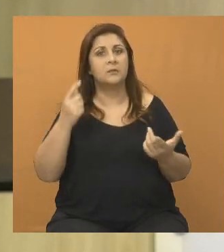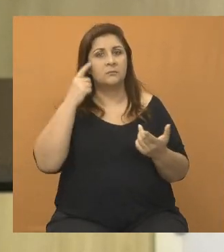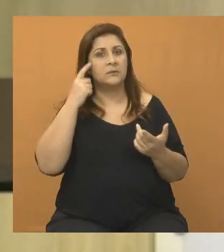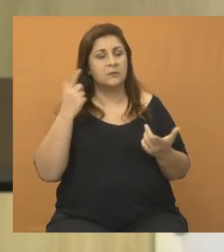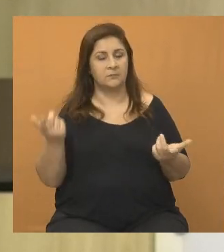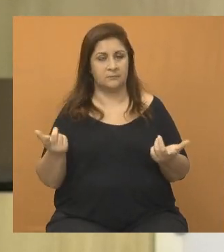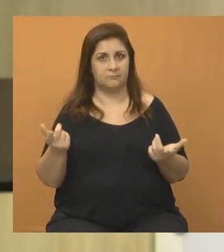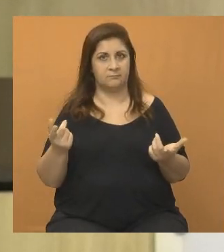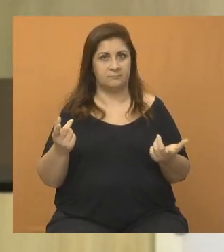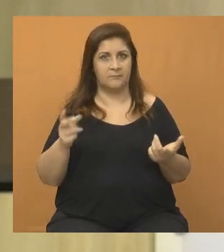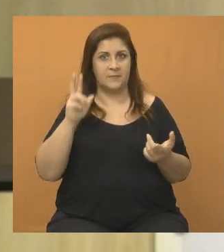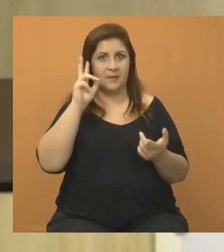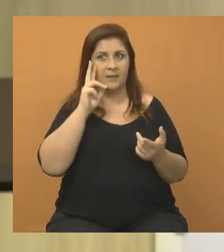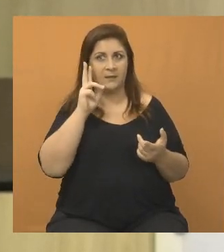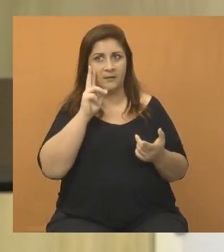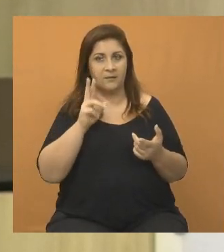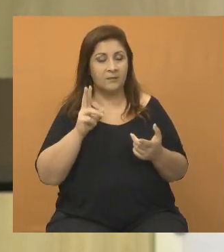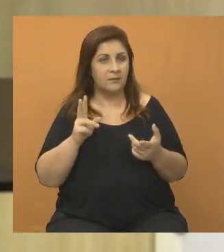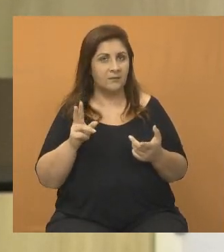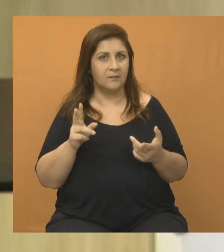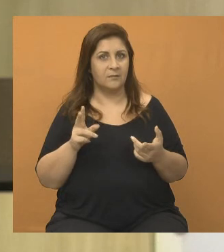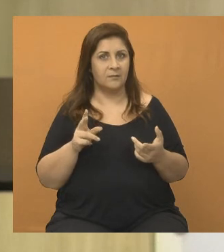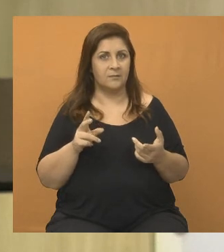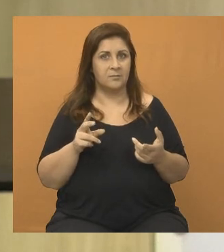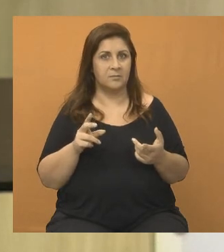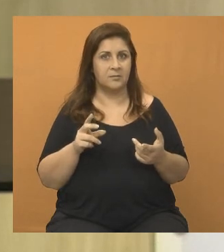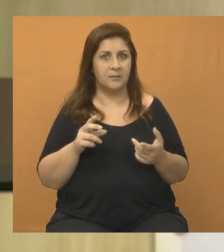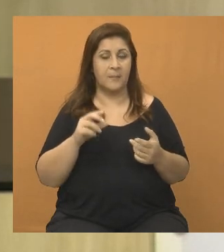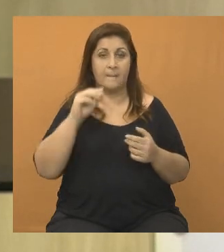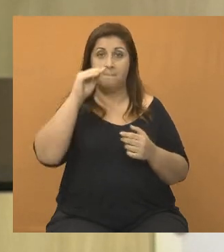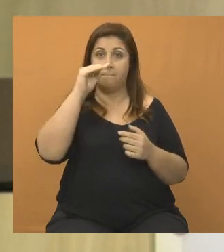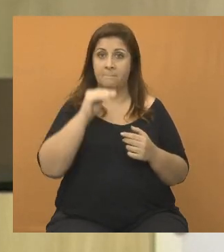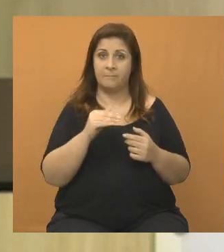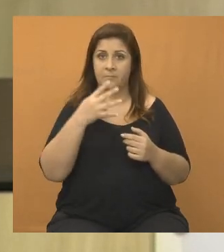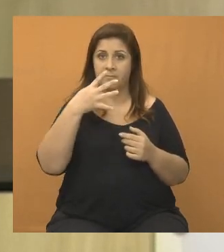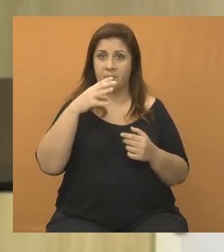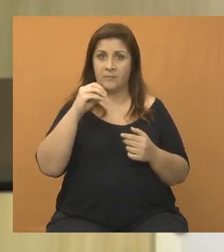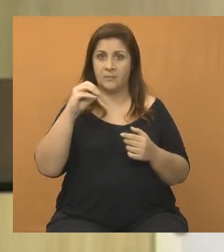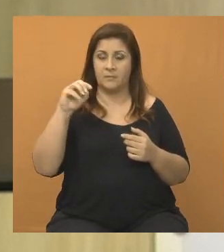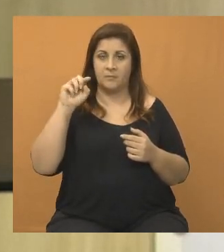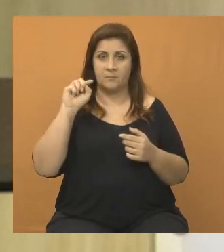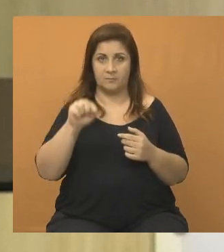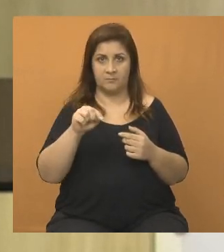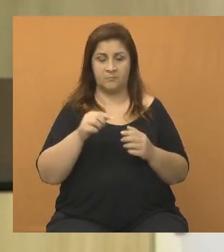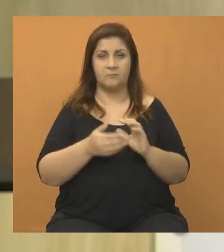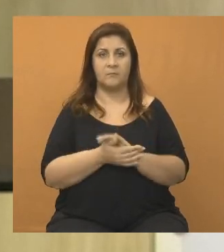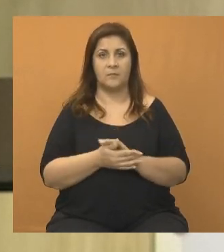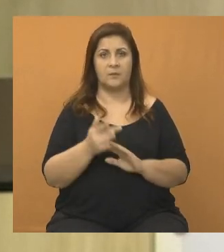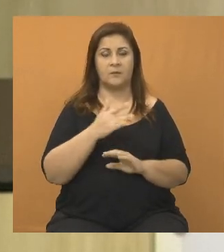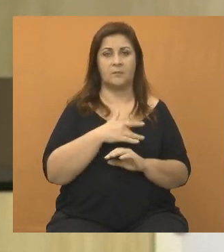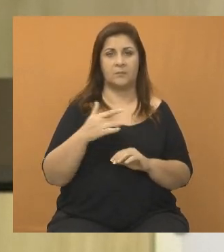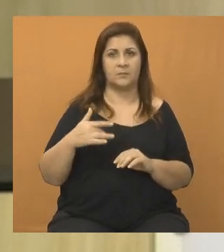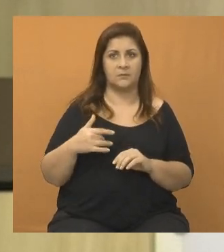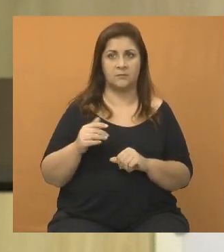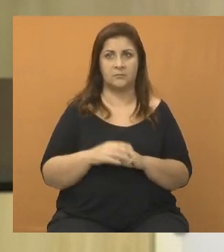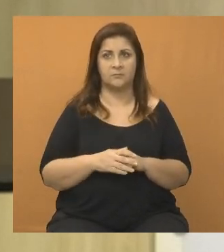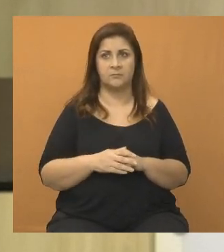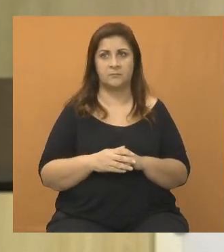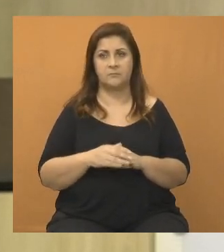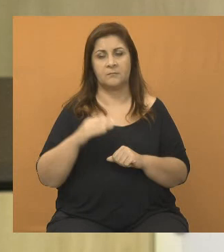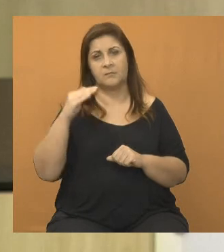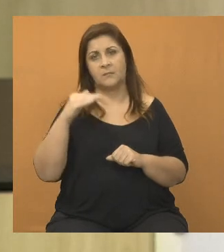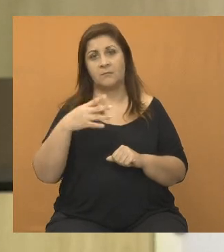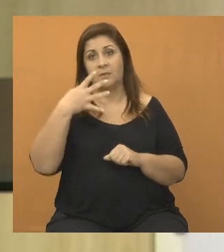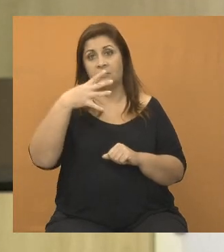E lembrando que será menos de 400 mil para prioridades da saúde e menos